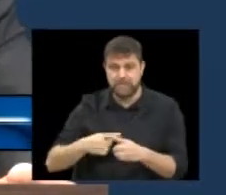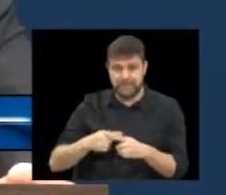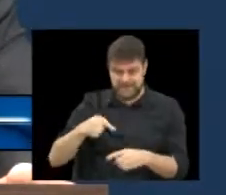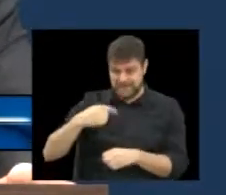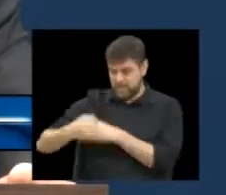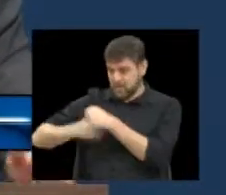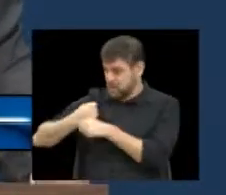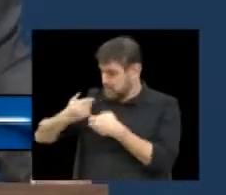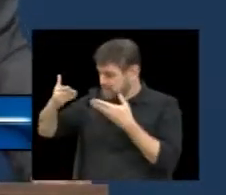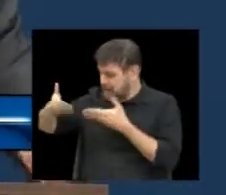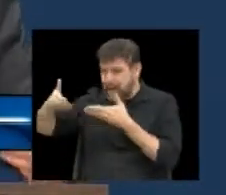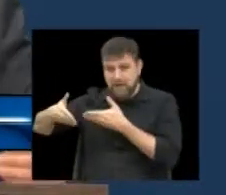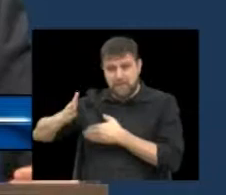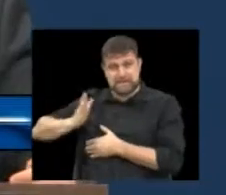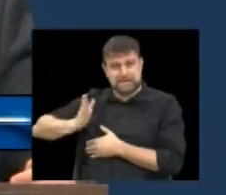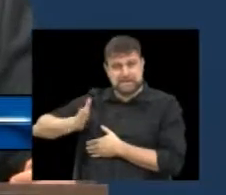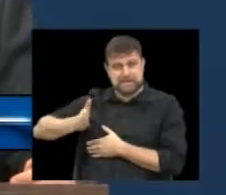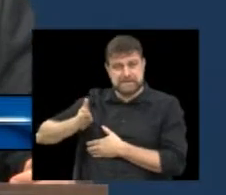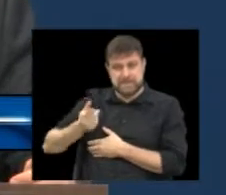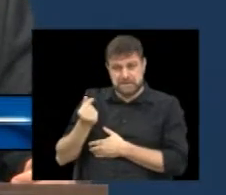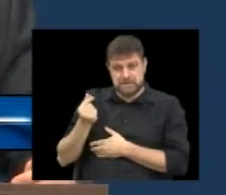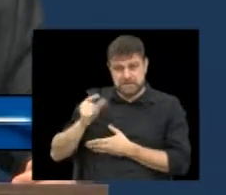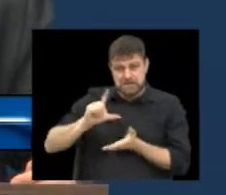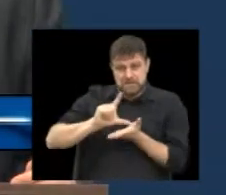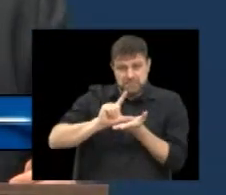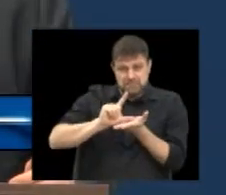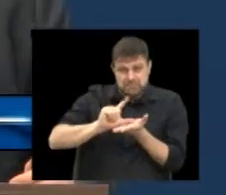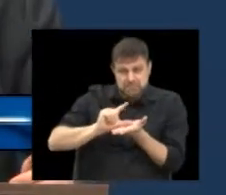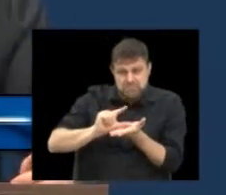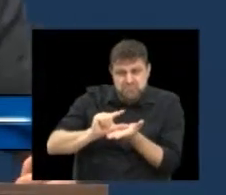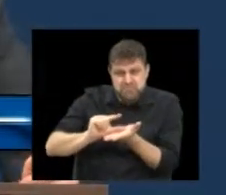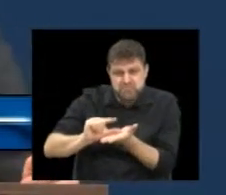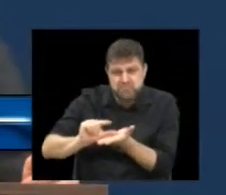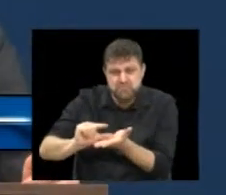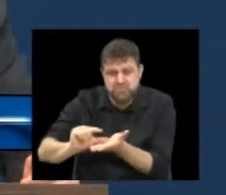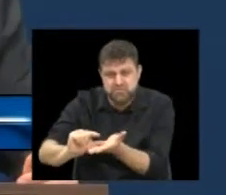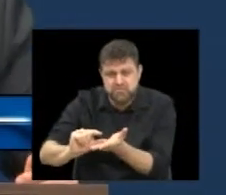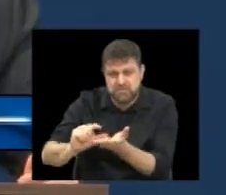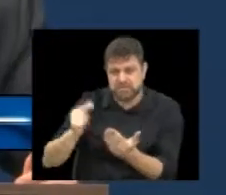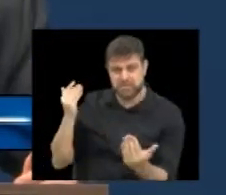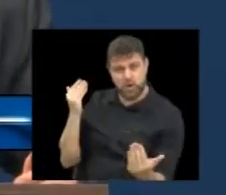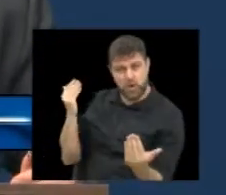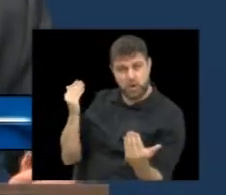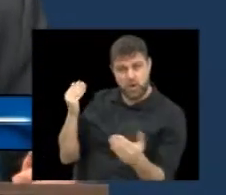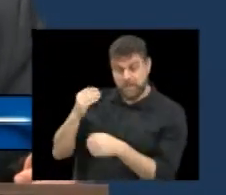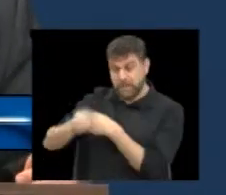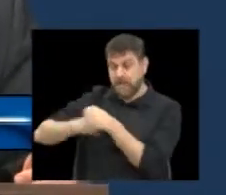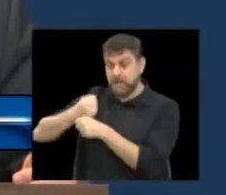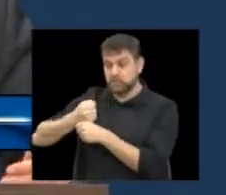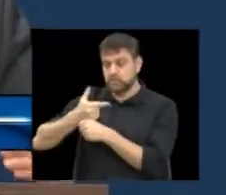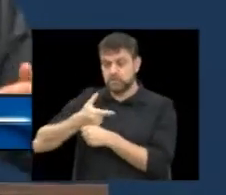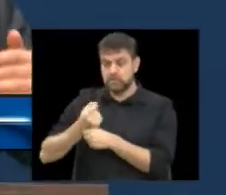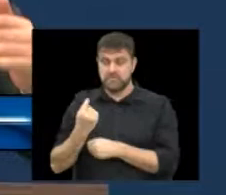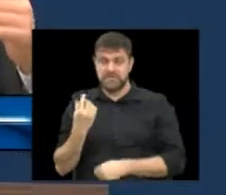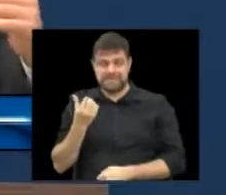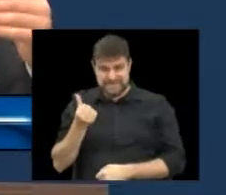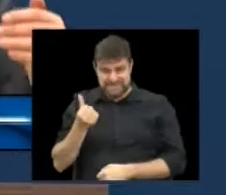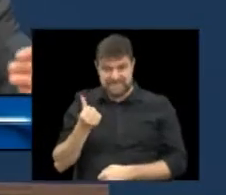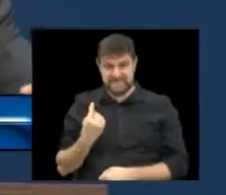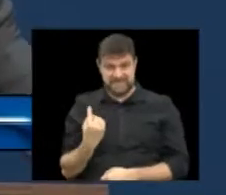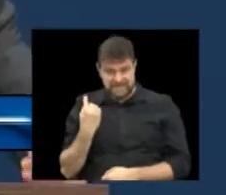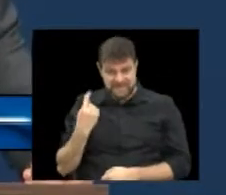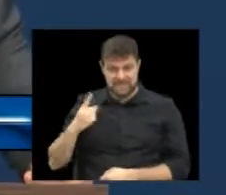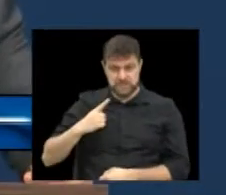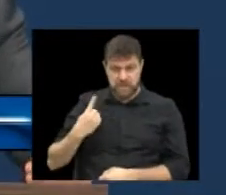ano em que o orçamento foi reduzido em relação ao ano de 2016. No ano de 2016, o orçamento previsto era